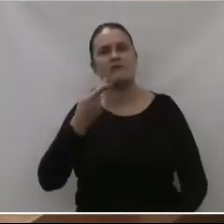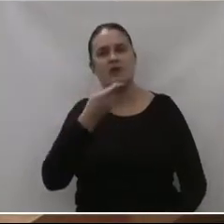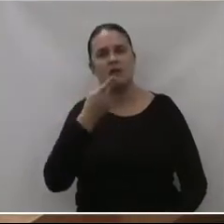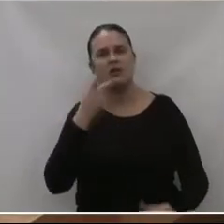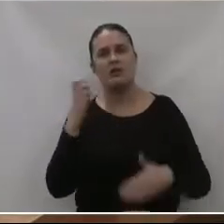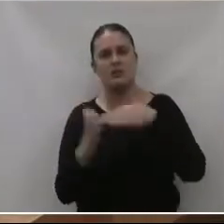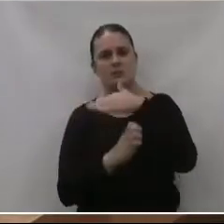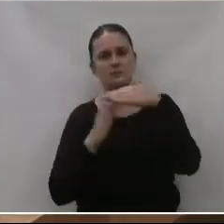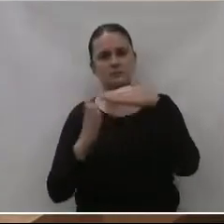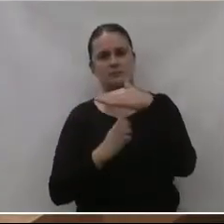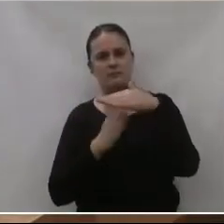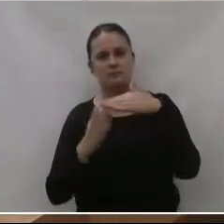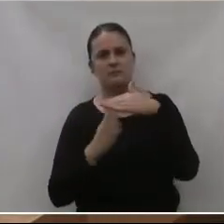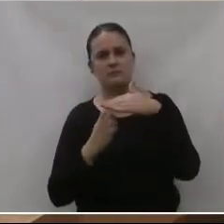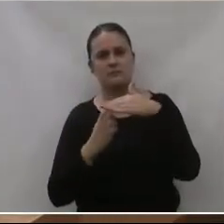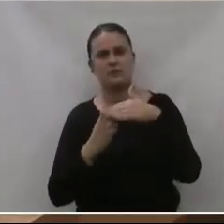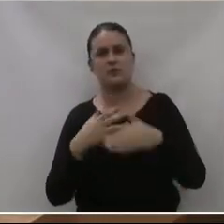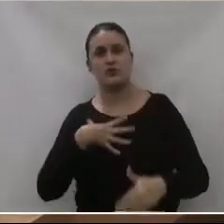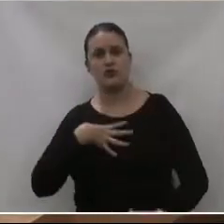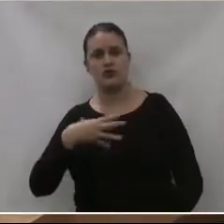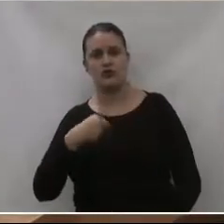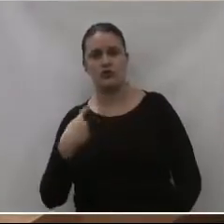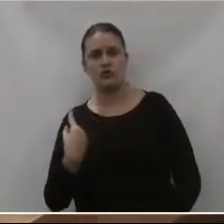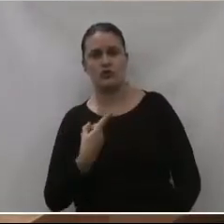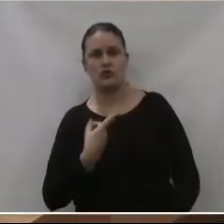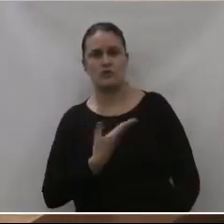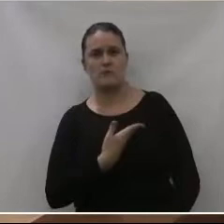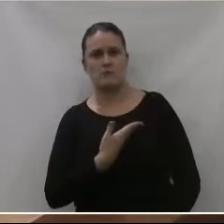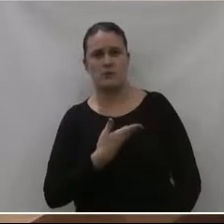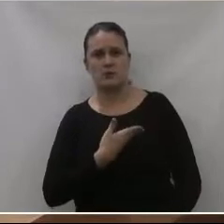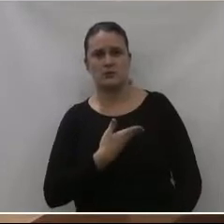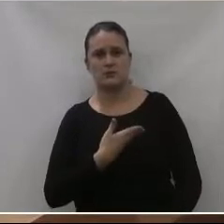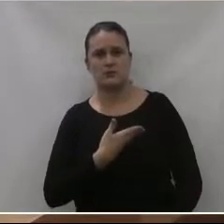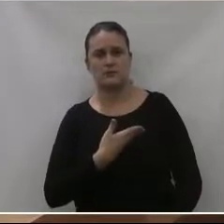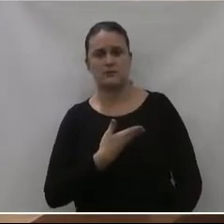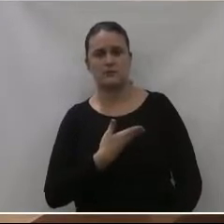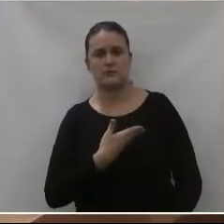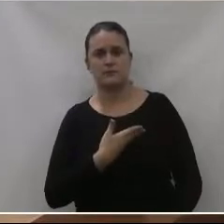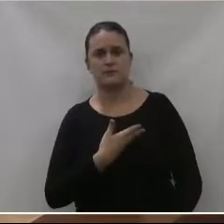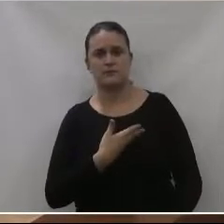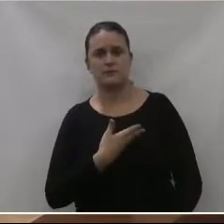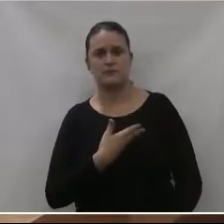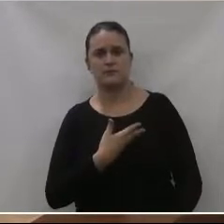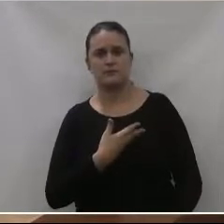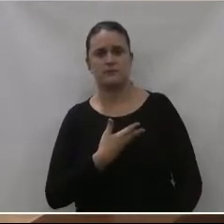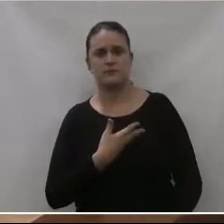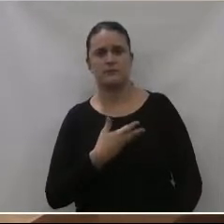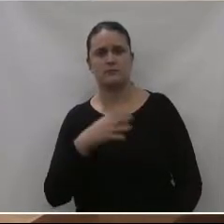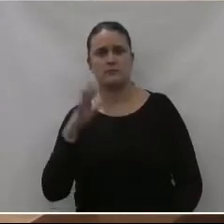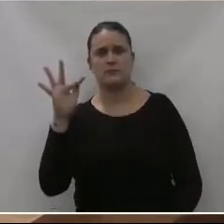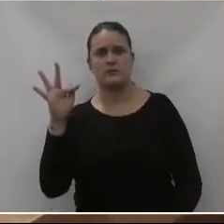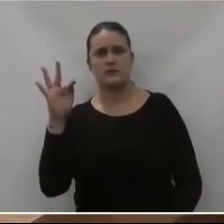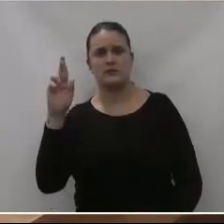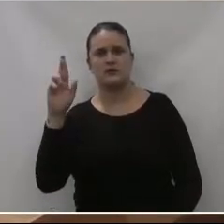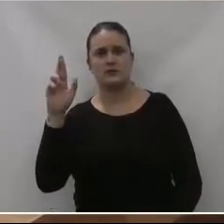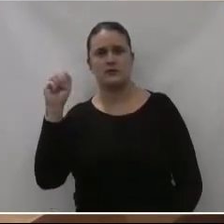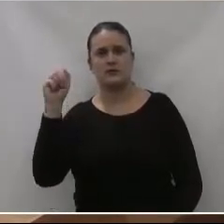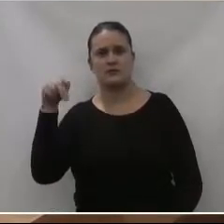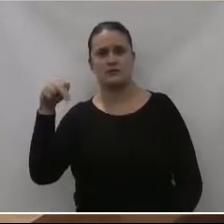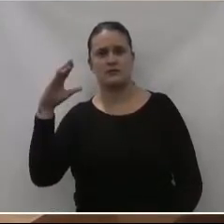empresa, filho do nosso amigo, do Francis e da